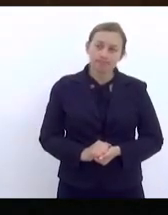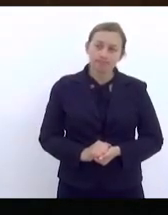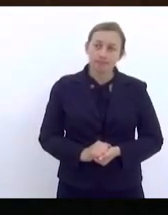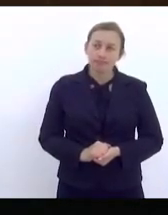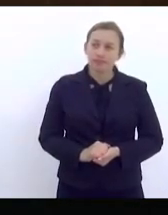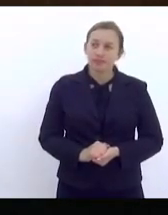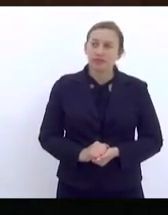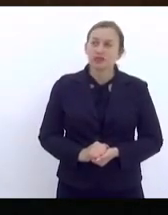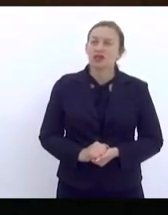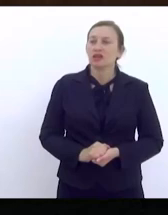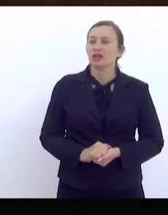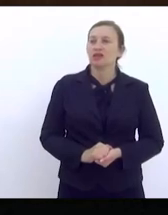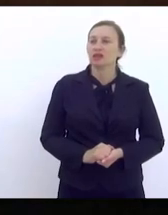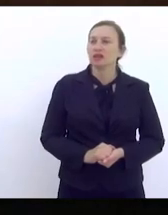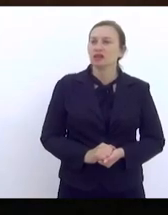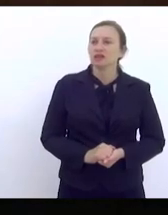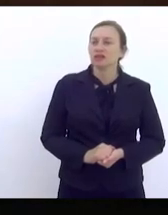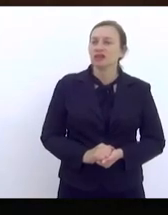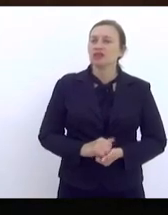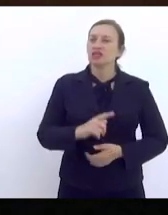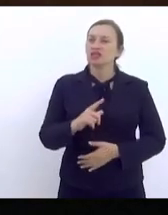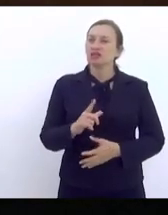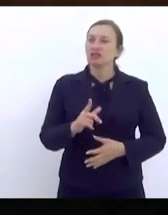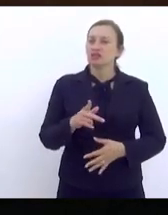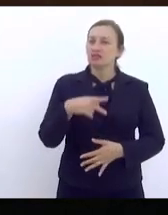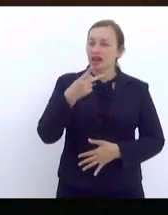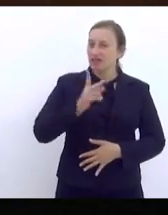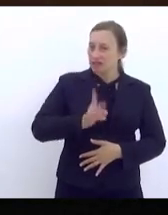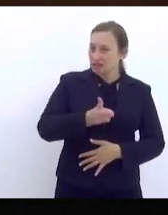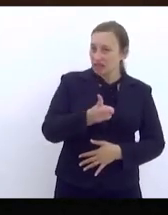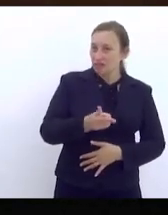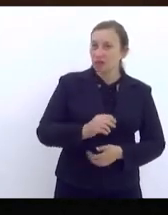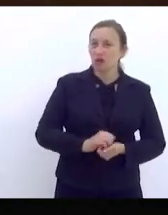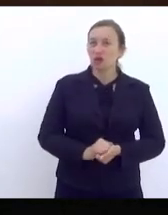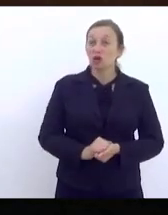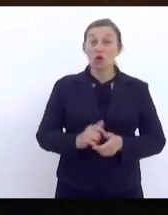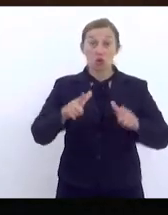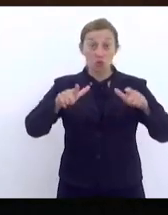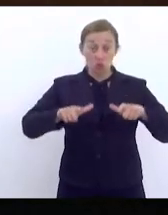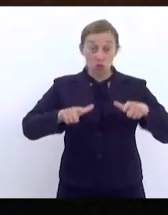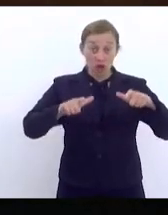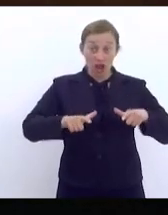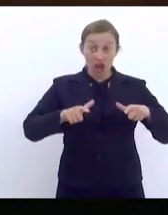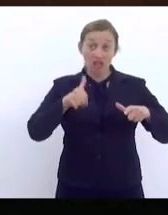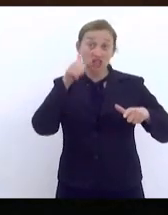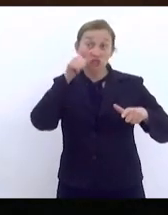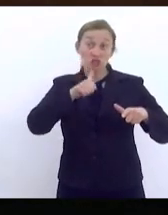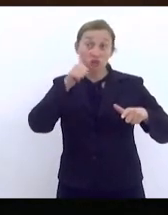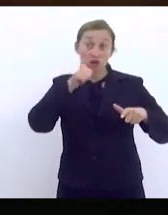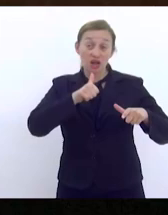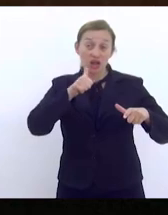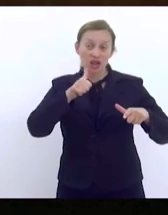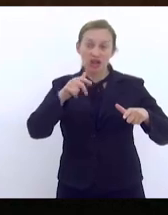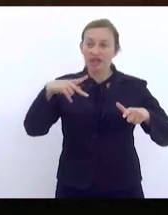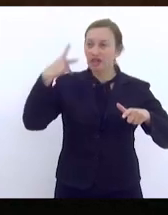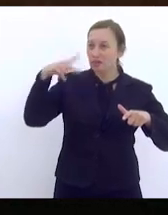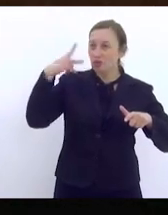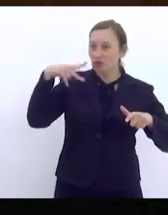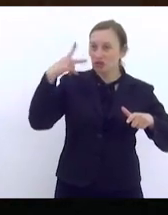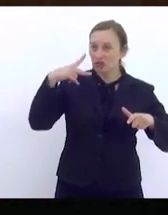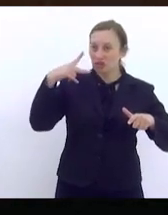tinha uma máxima que sempre dizia que lugar de mulher é na política